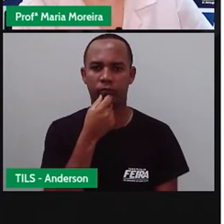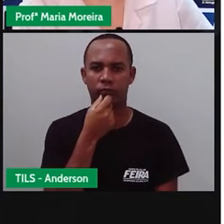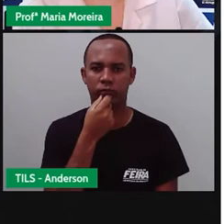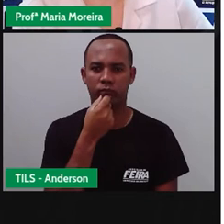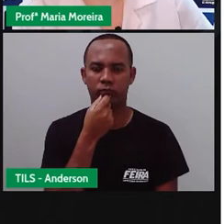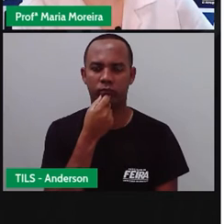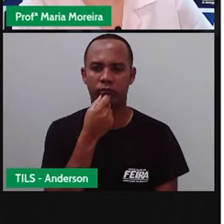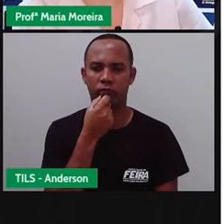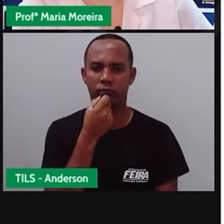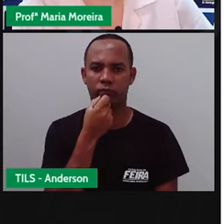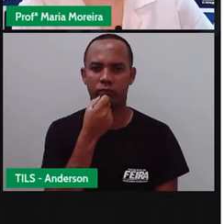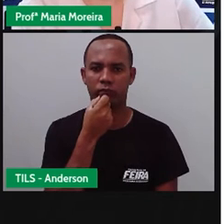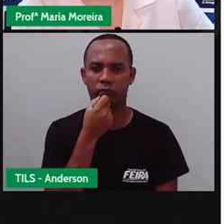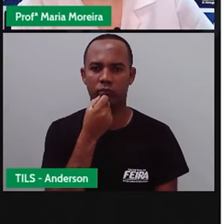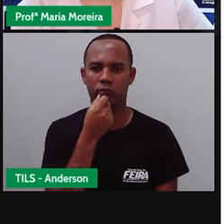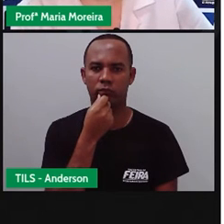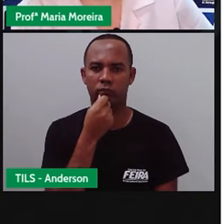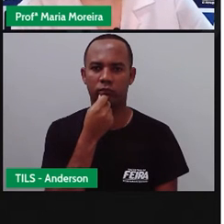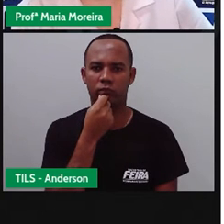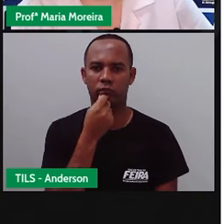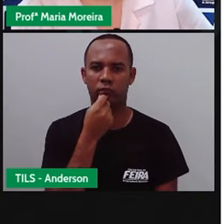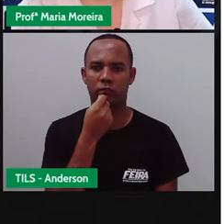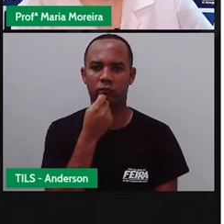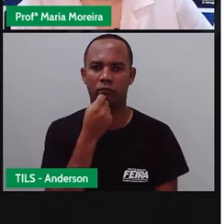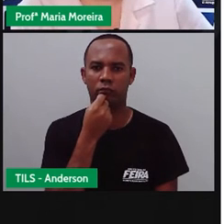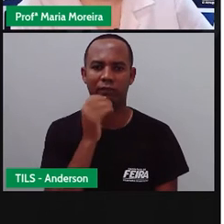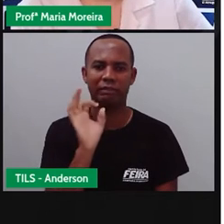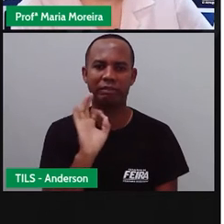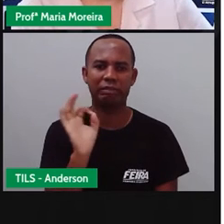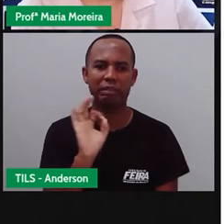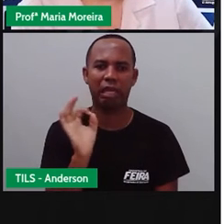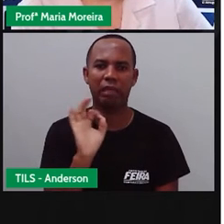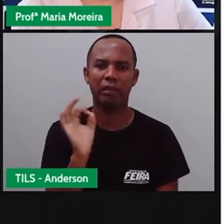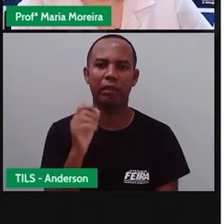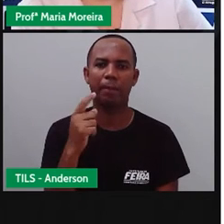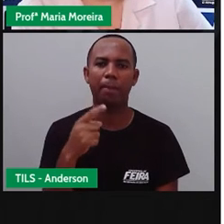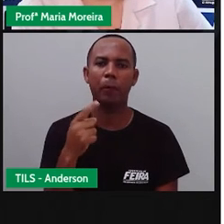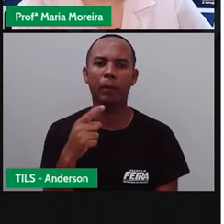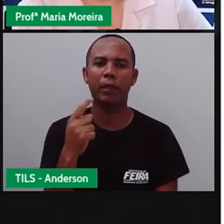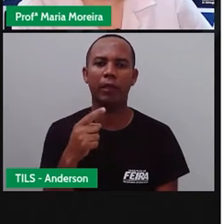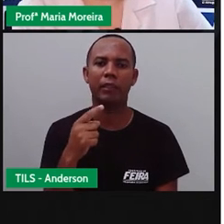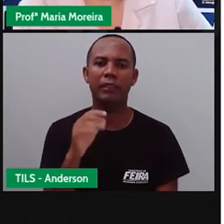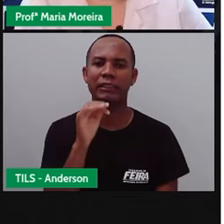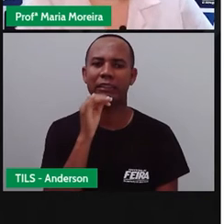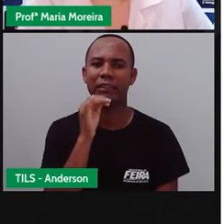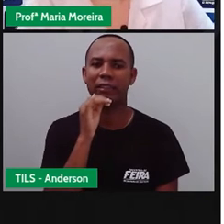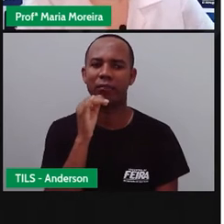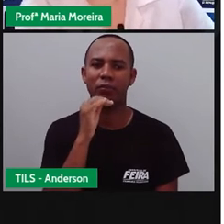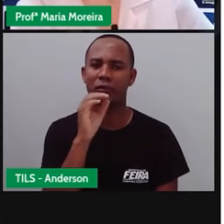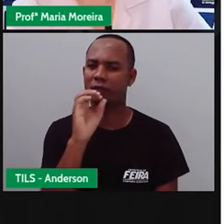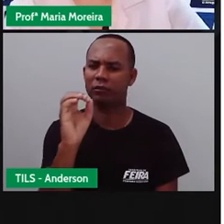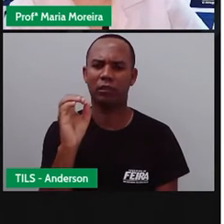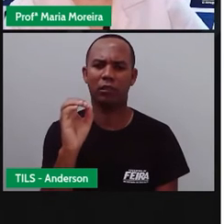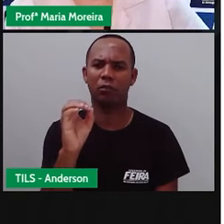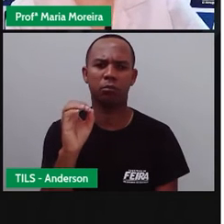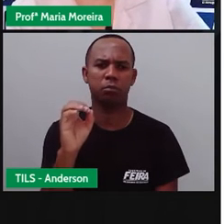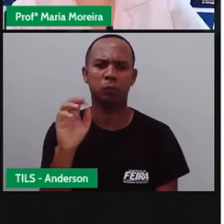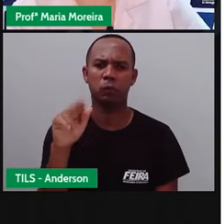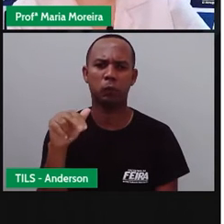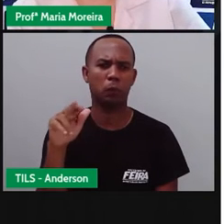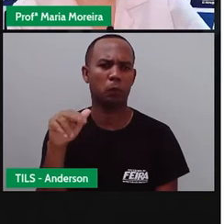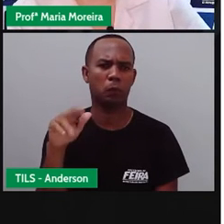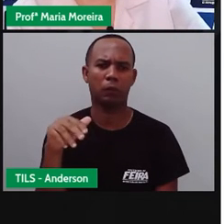sempre um mais próximo e não tem nada exatamente para eles o zero não existia tempo